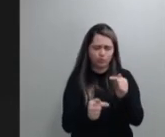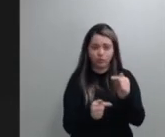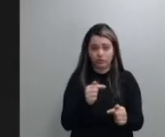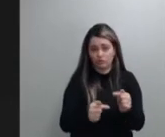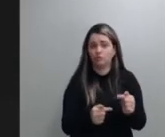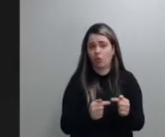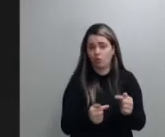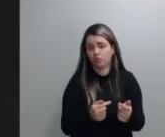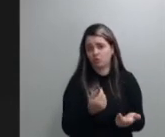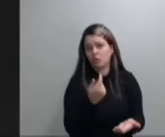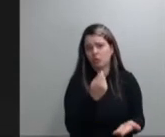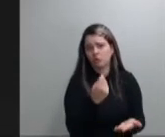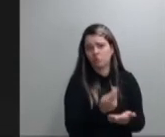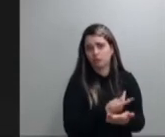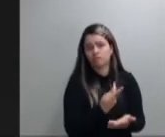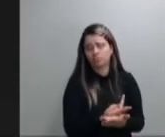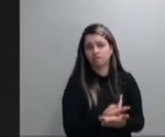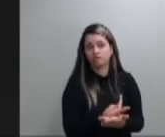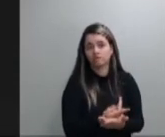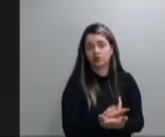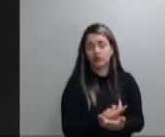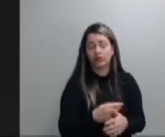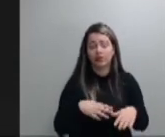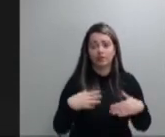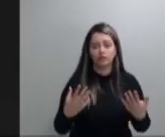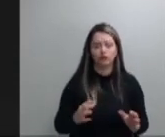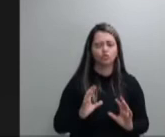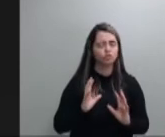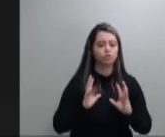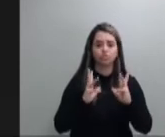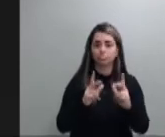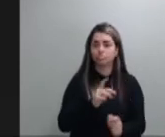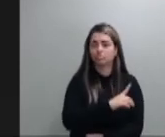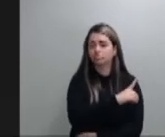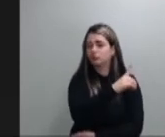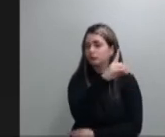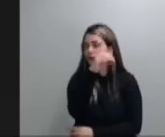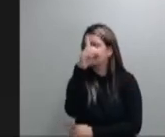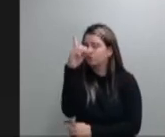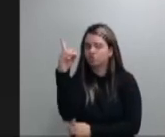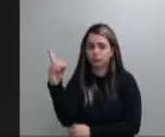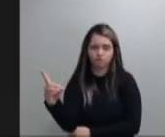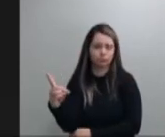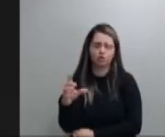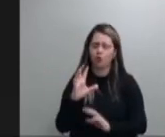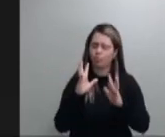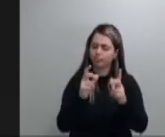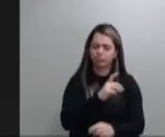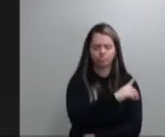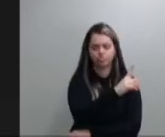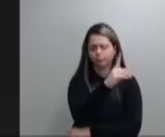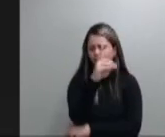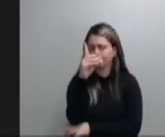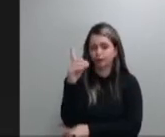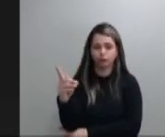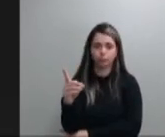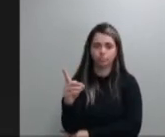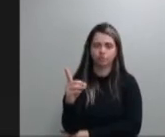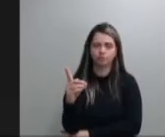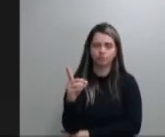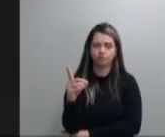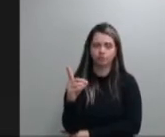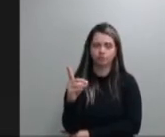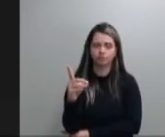a parte contrária. Todos os dias, todos os tribunais do Brasil placitam esse entendimento. O magnífico parecer